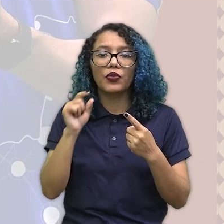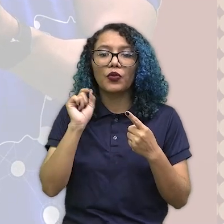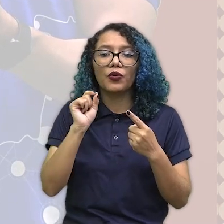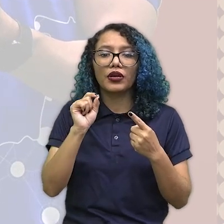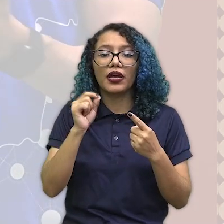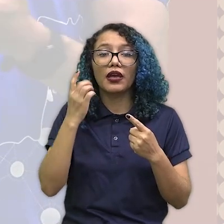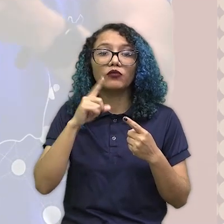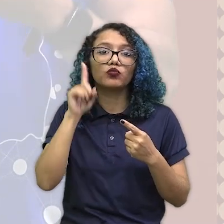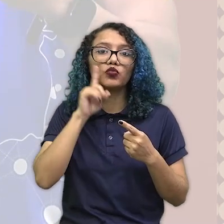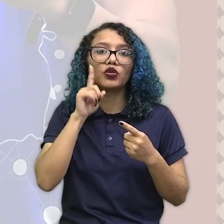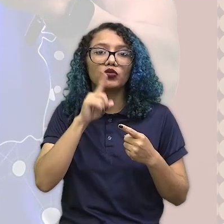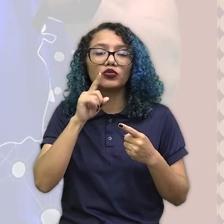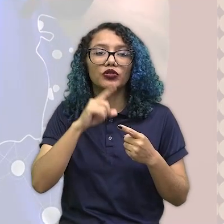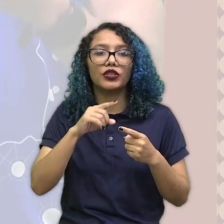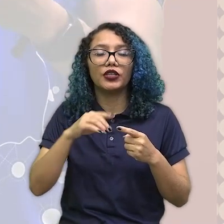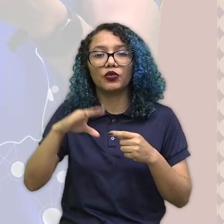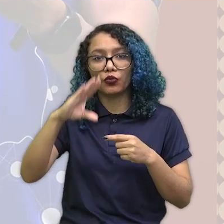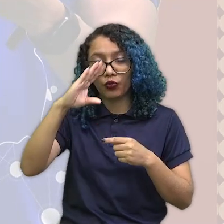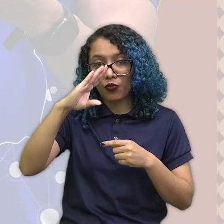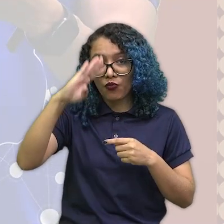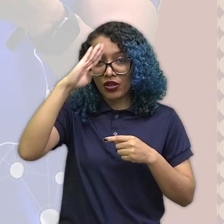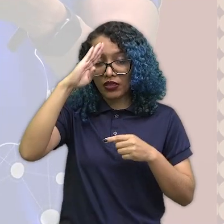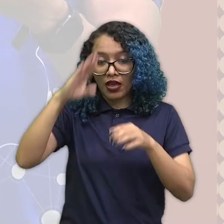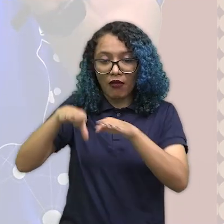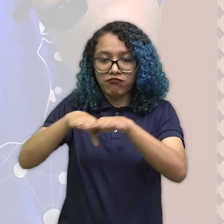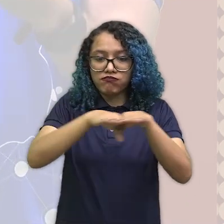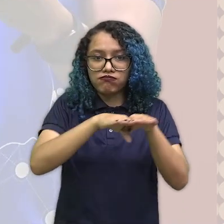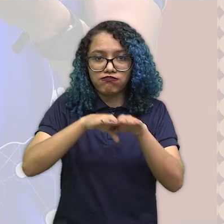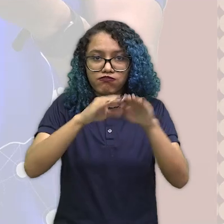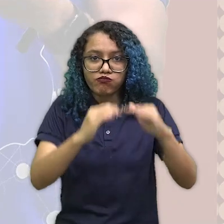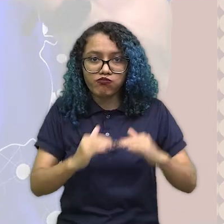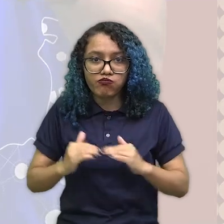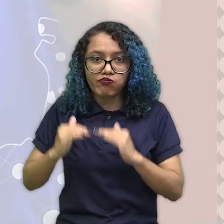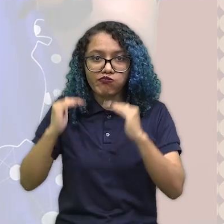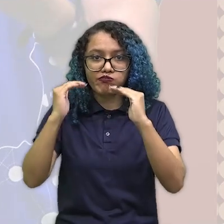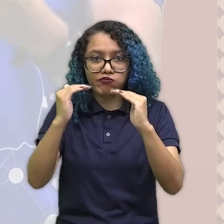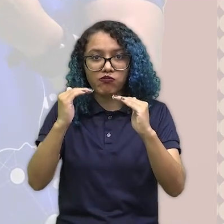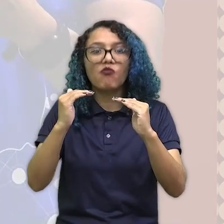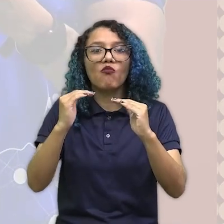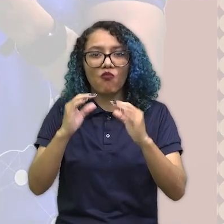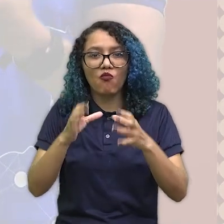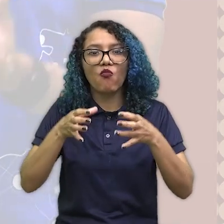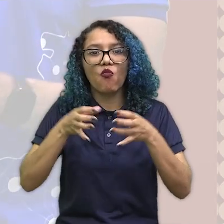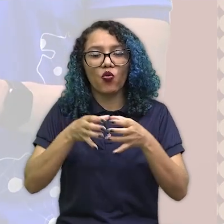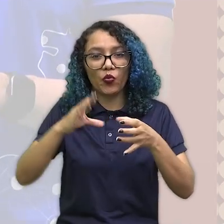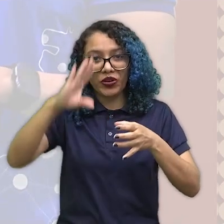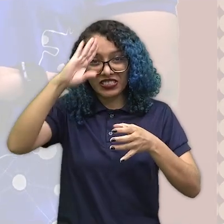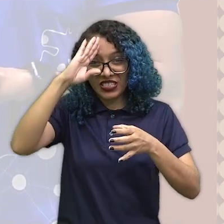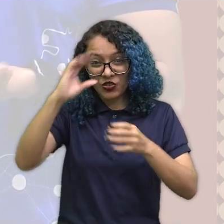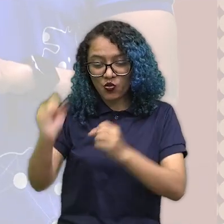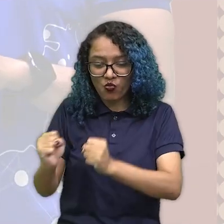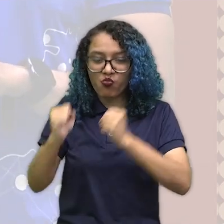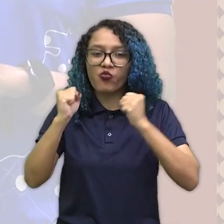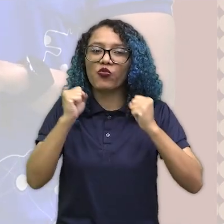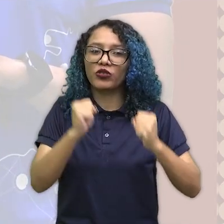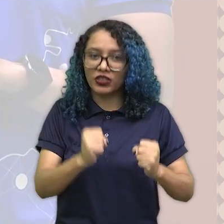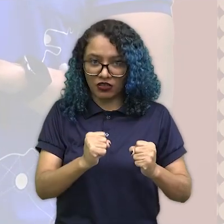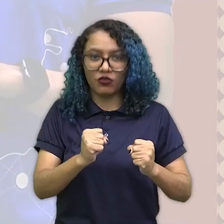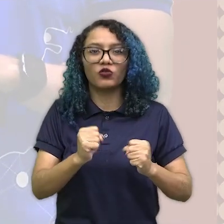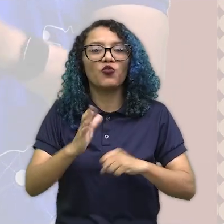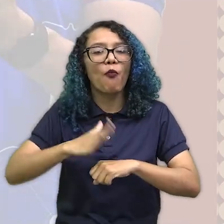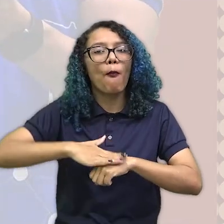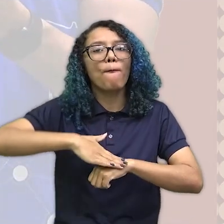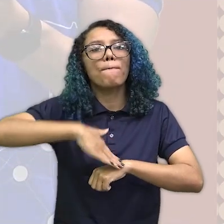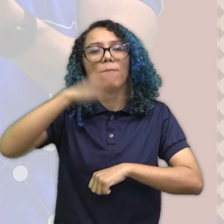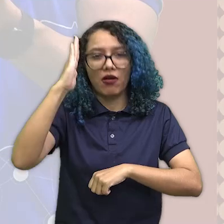se manterem ali hegemônicos no que diz respeito à questão militar. Não tem um exército tão poderoso quanto o exército